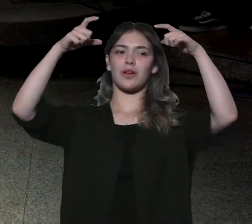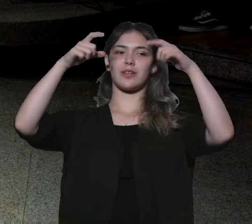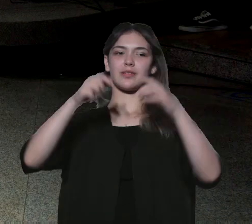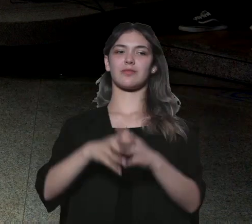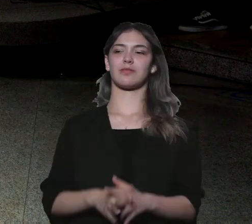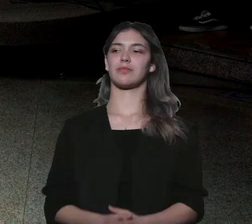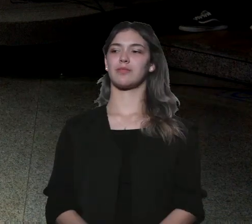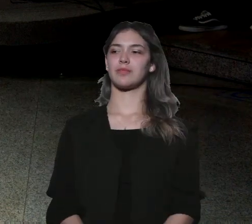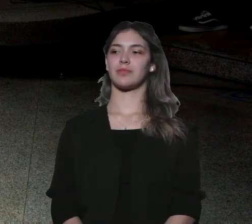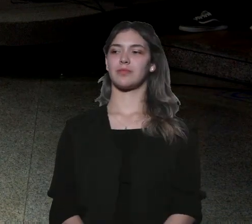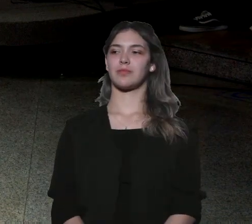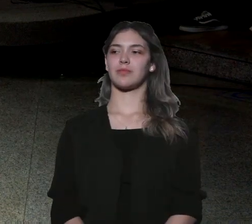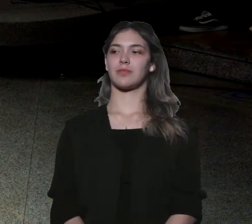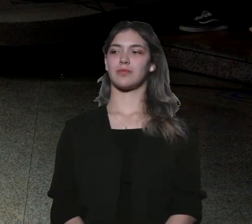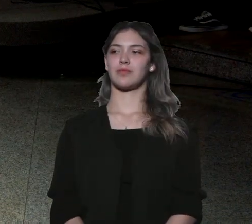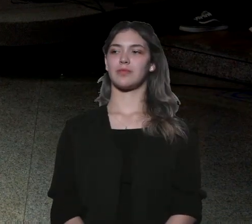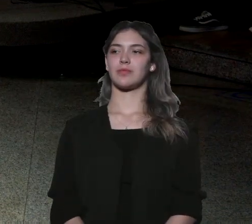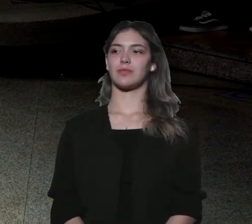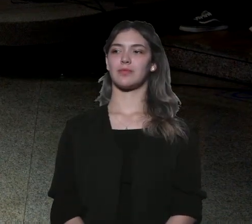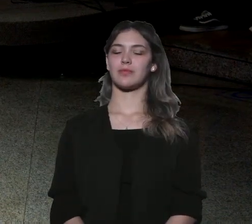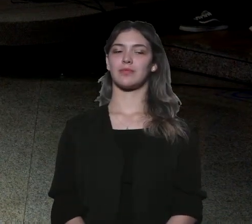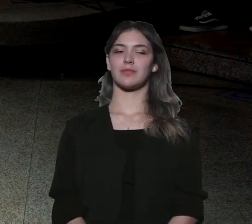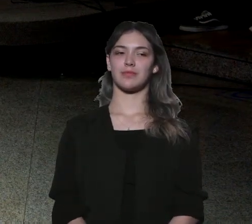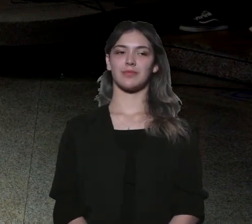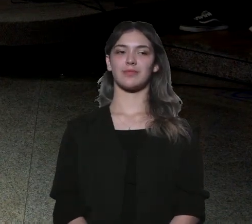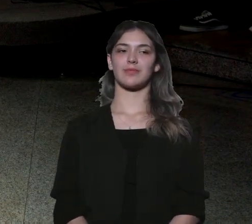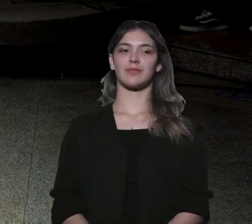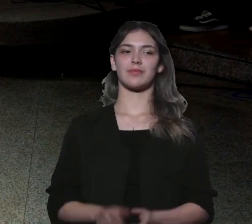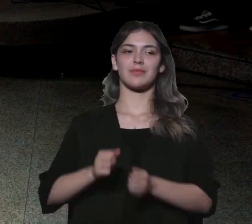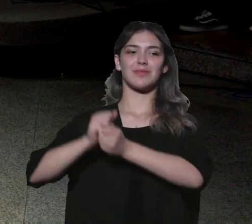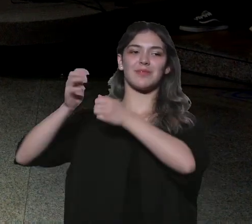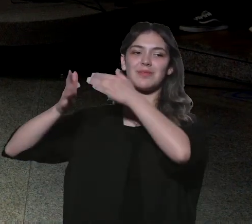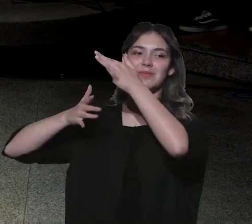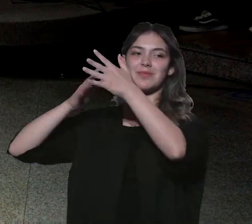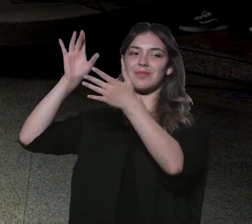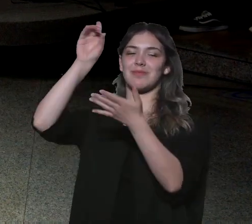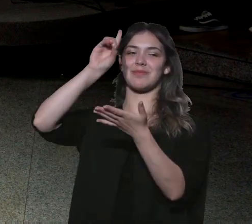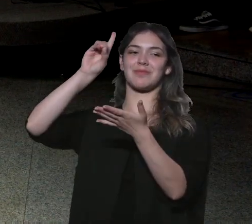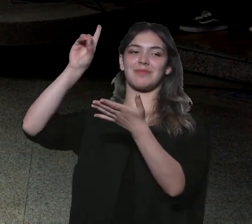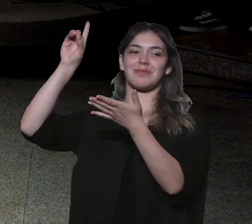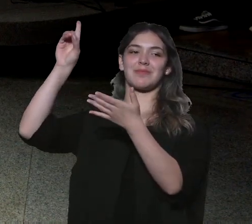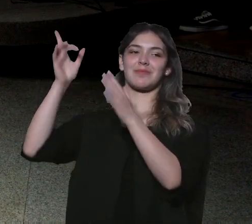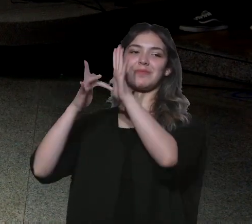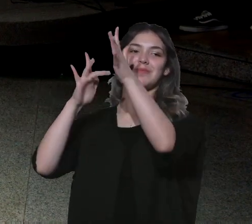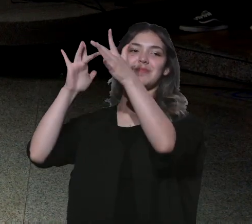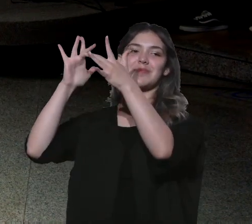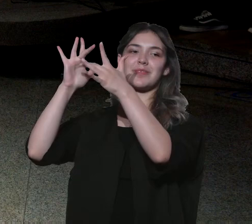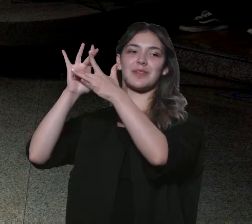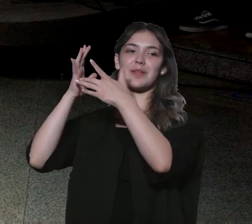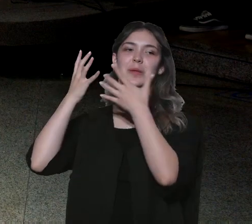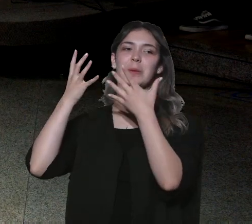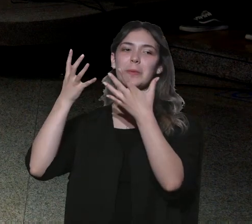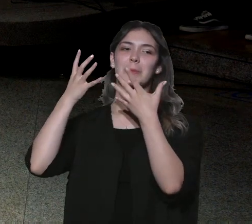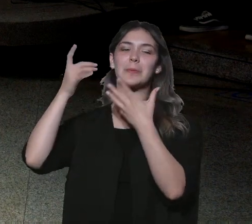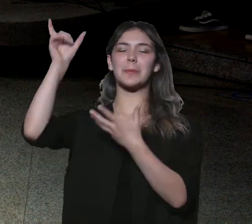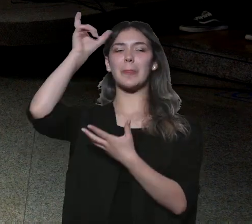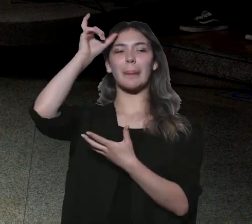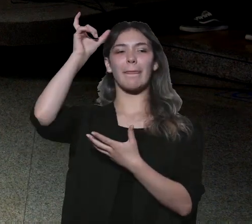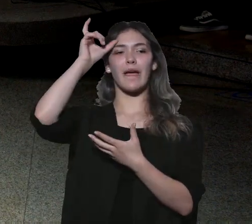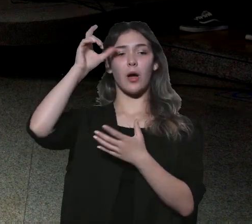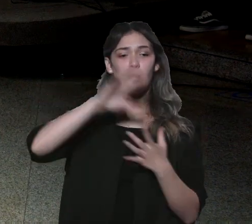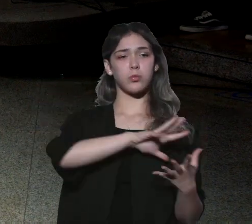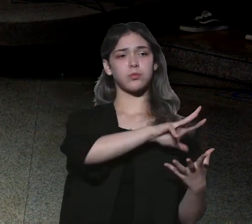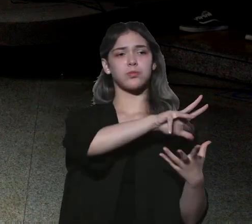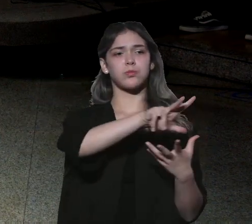cantar. E hoje Jesus quer te tirar do inferno eterno, mas também do inferno na terra. Tem gente que está vivendo